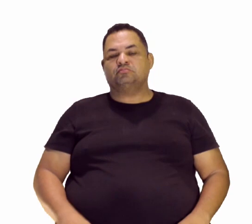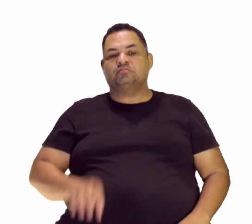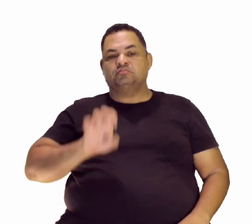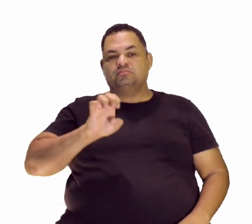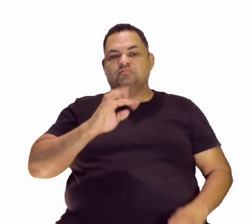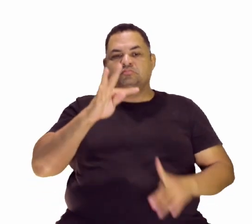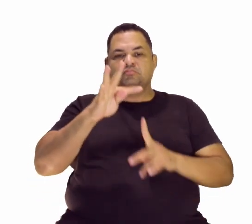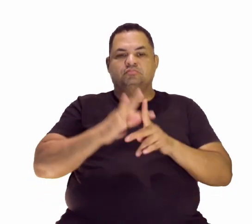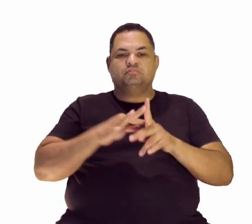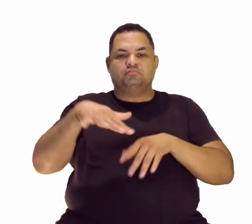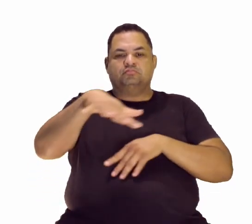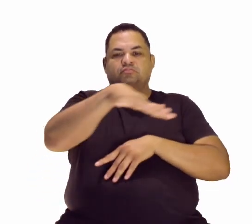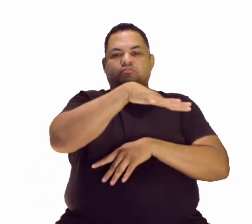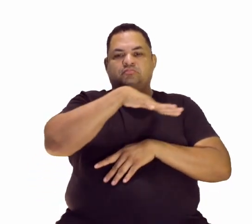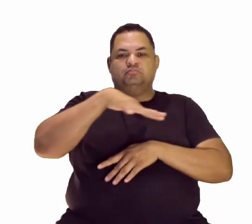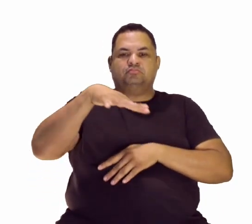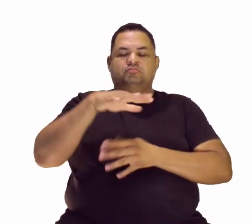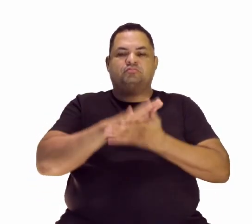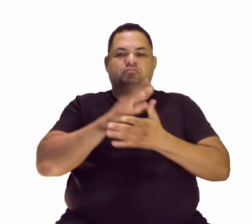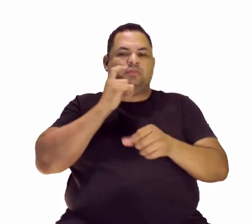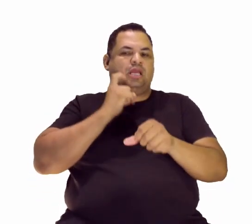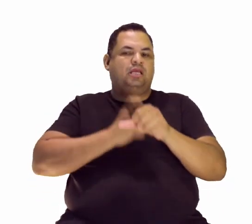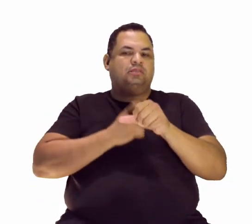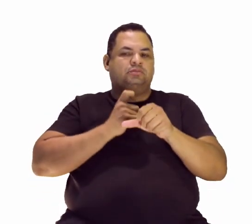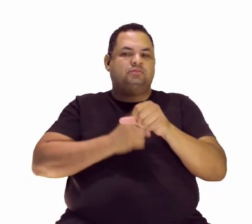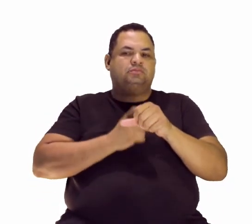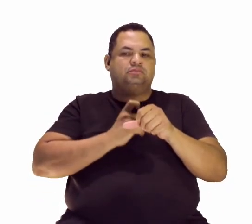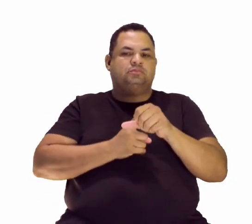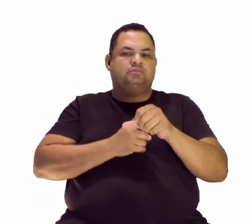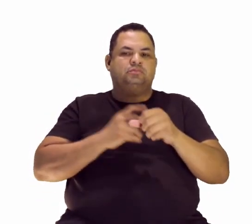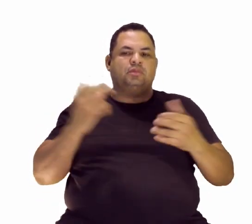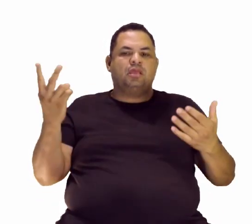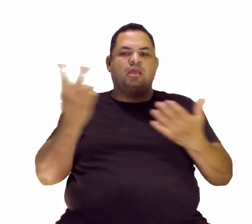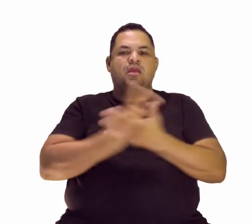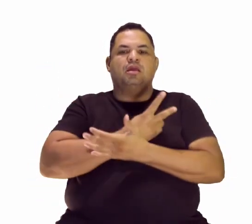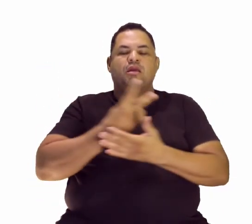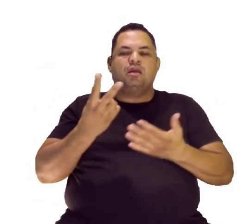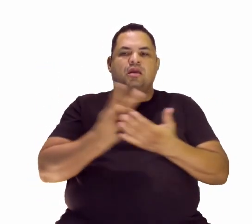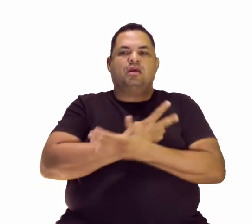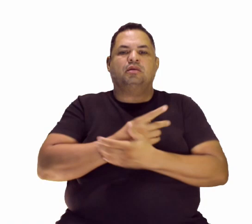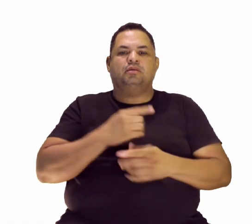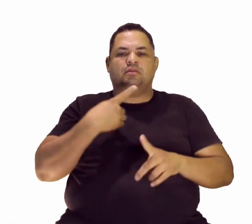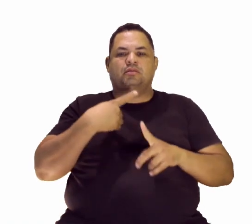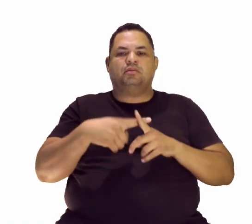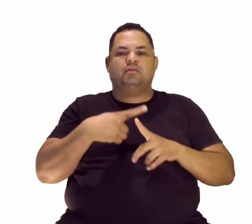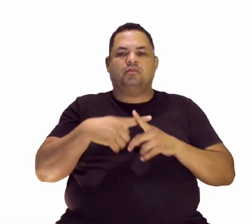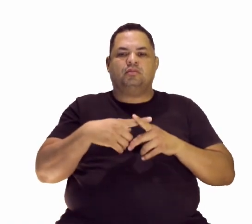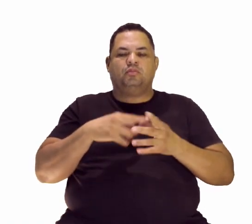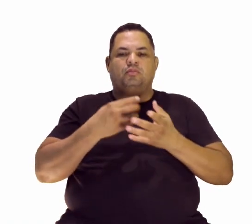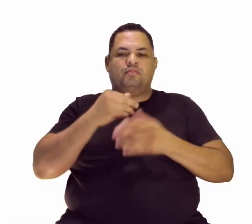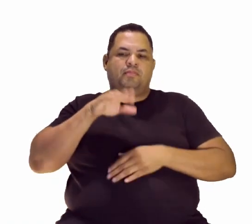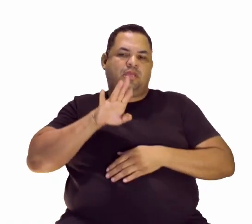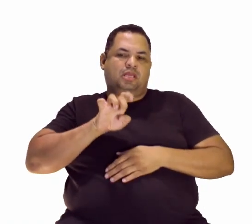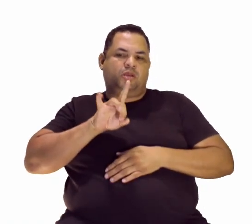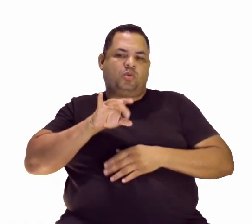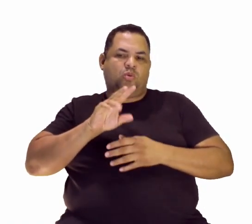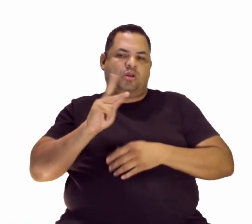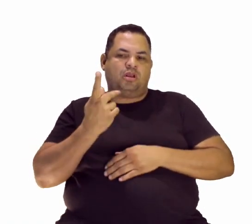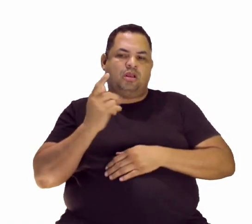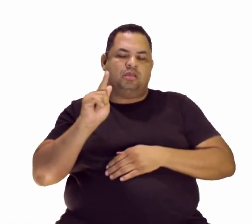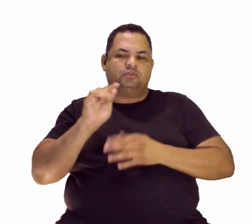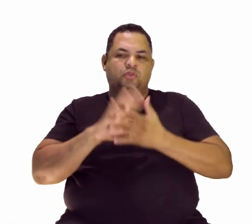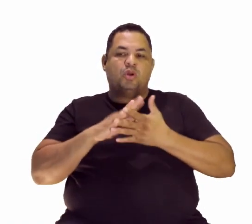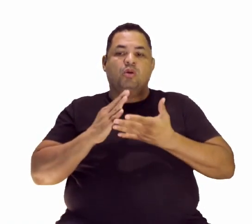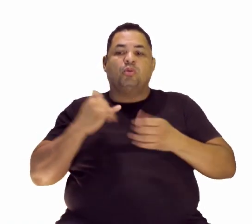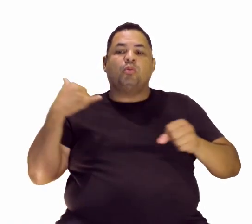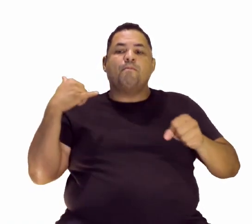ambiente, o mercúrio está no estado sólido, errado. Por quê? O mercúrio é o único